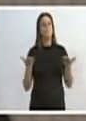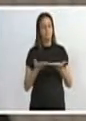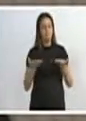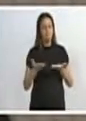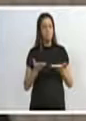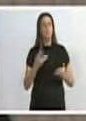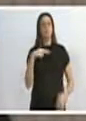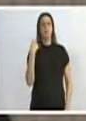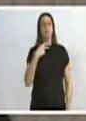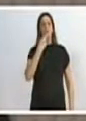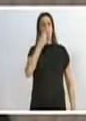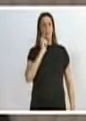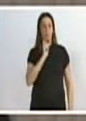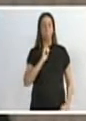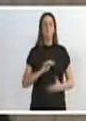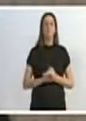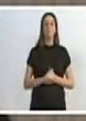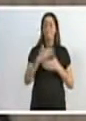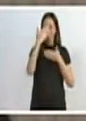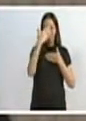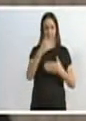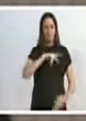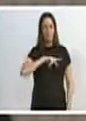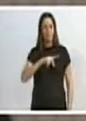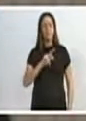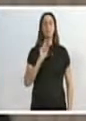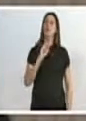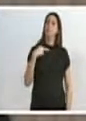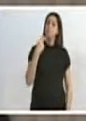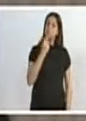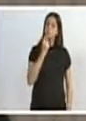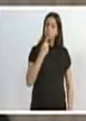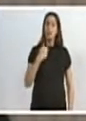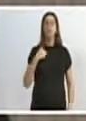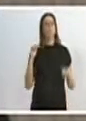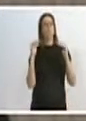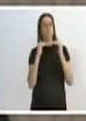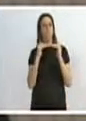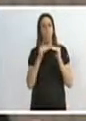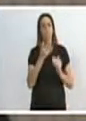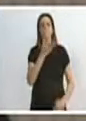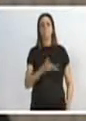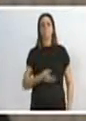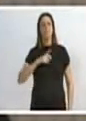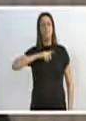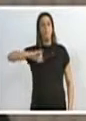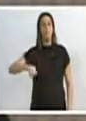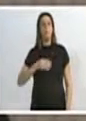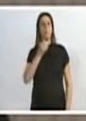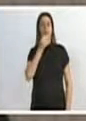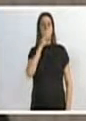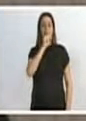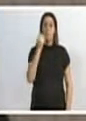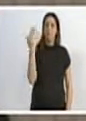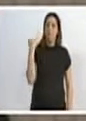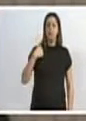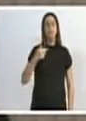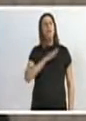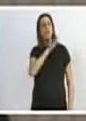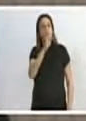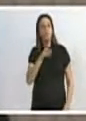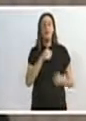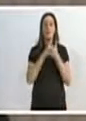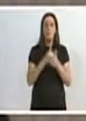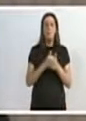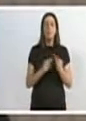parte o vereador Fábio Fiedler. Obrigado, presidente. Vereador Robinho, eu queria fazer coro, até porque tive a oportunidade no sábado acompanhar o